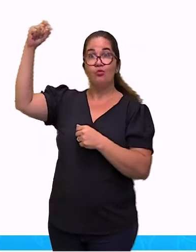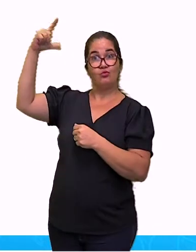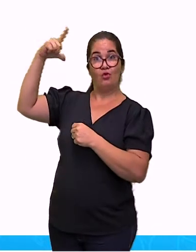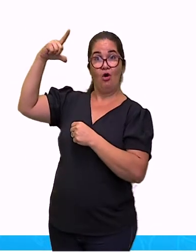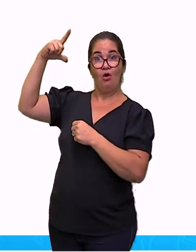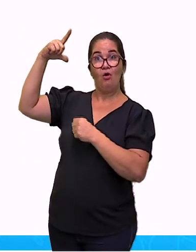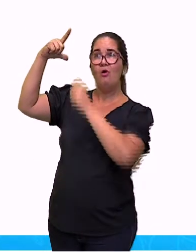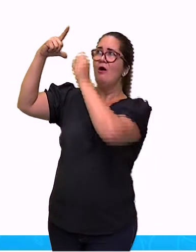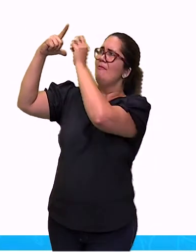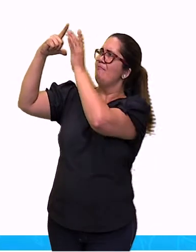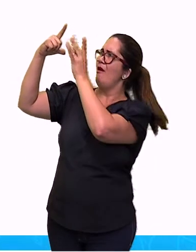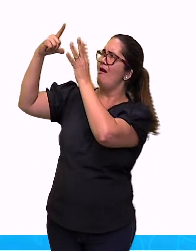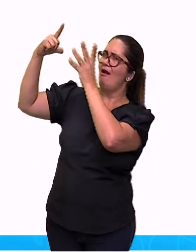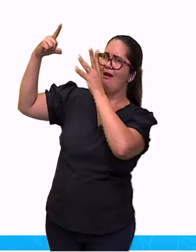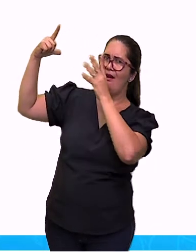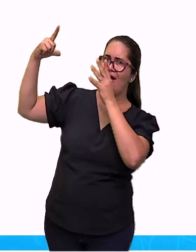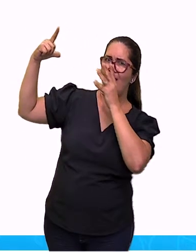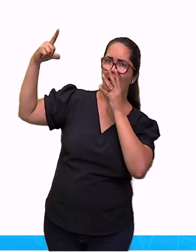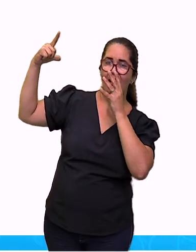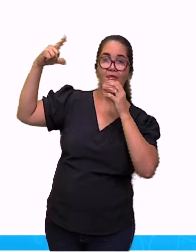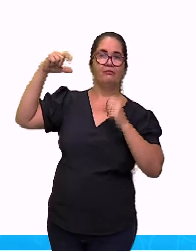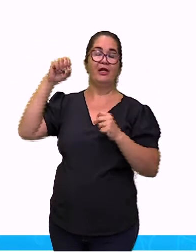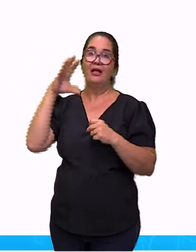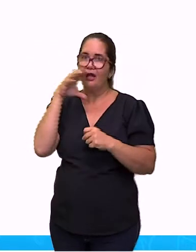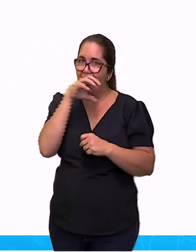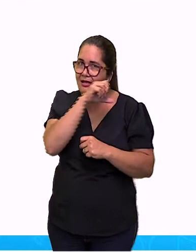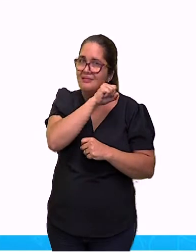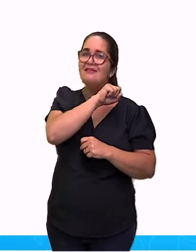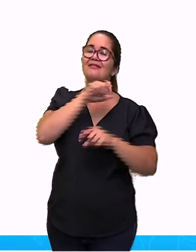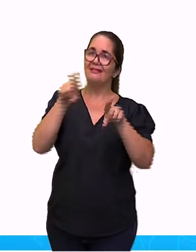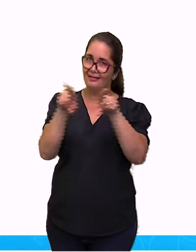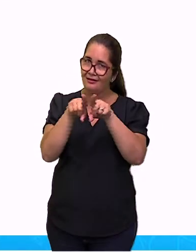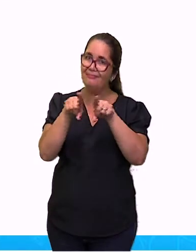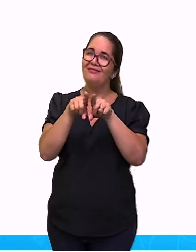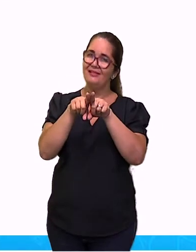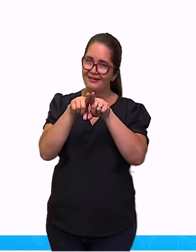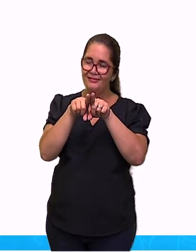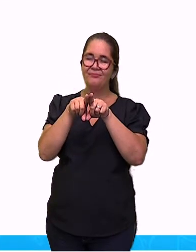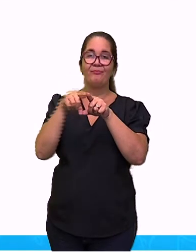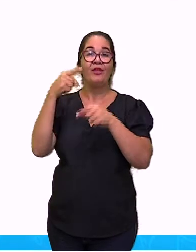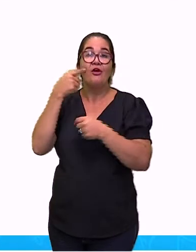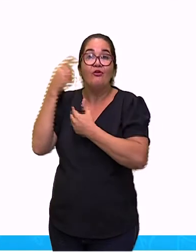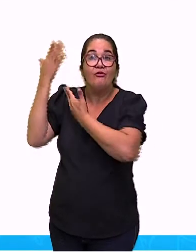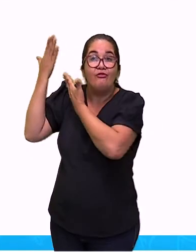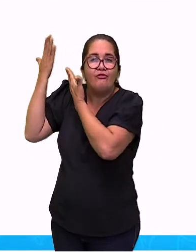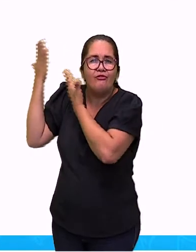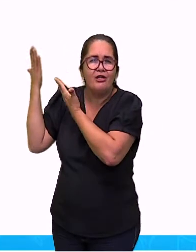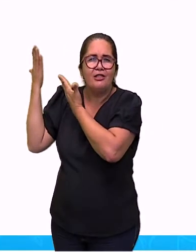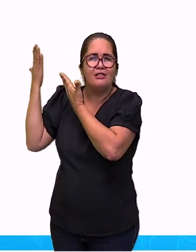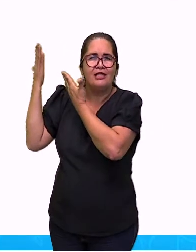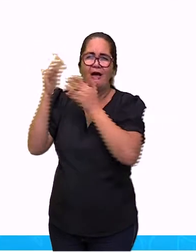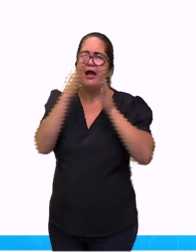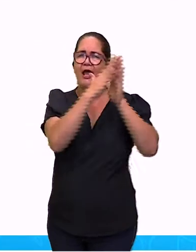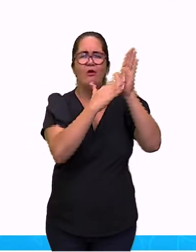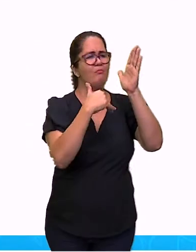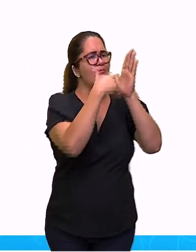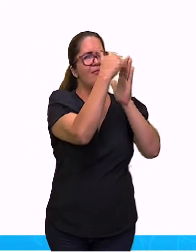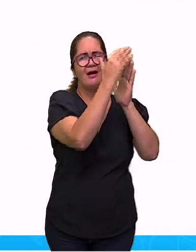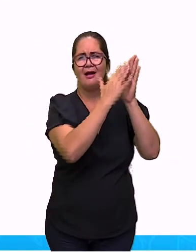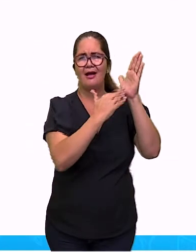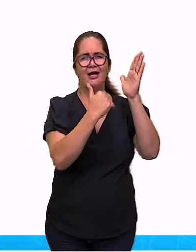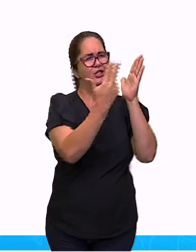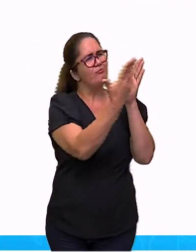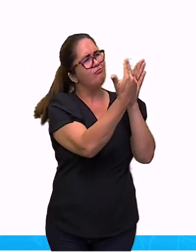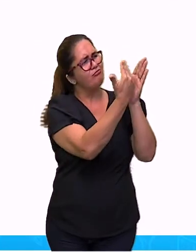sim, porque estão usando, né, guarda-sol. Então, é isso aí. É uma das artes mais destacadas